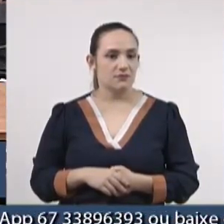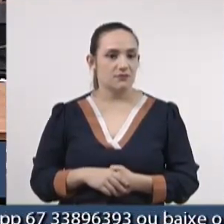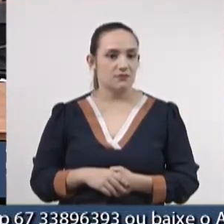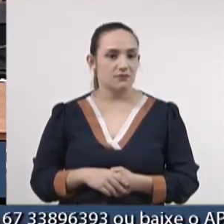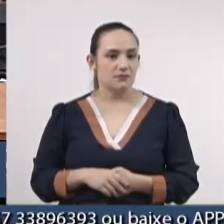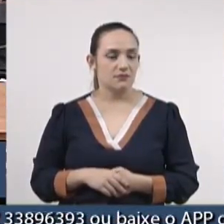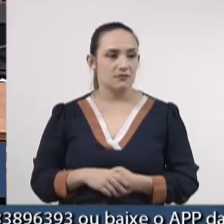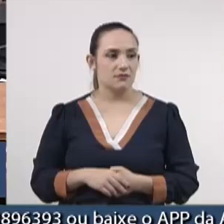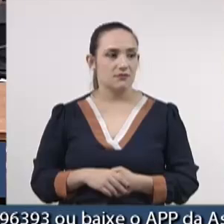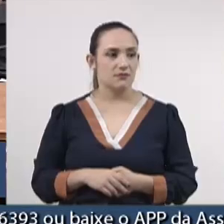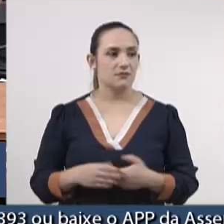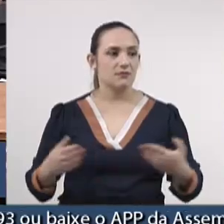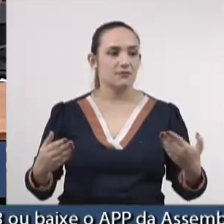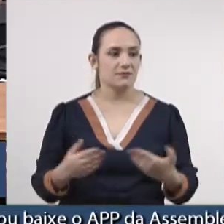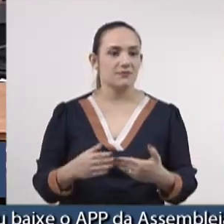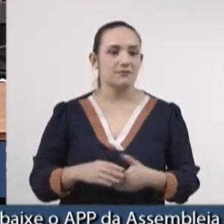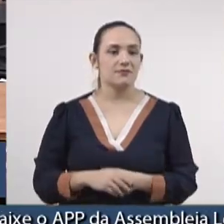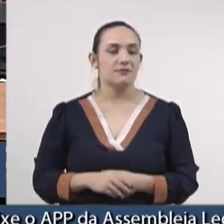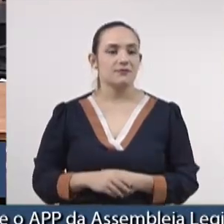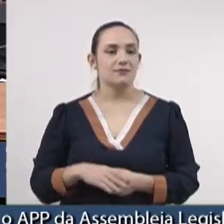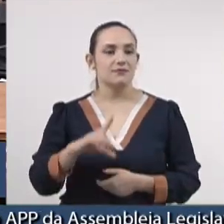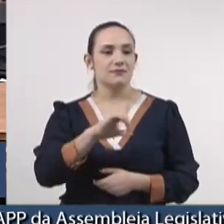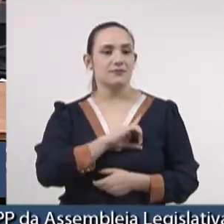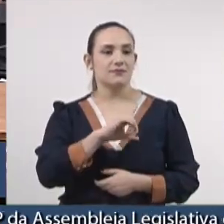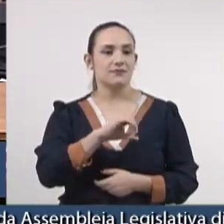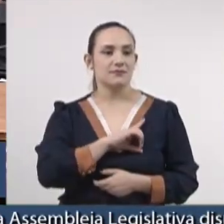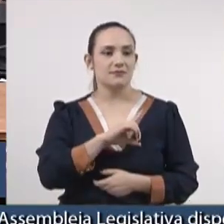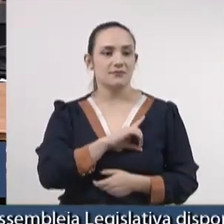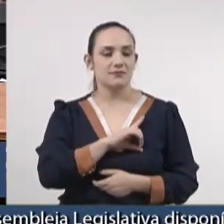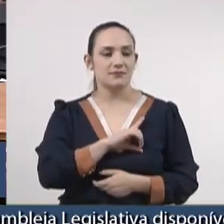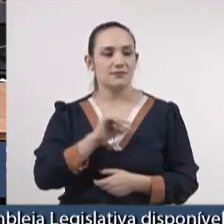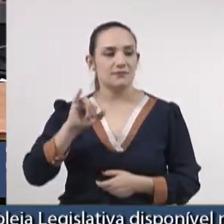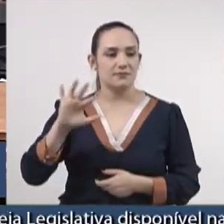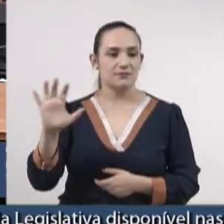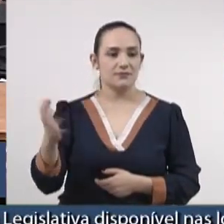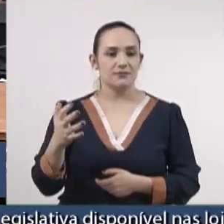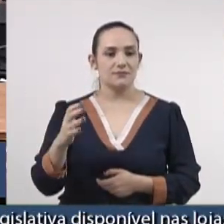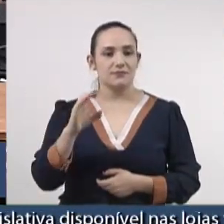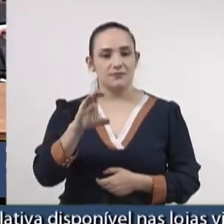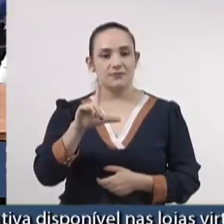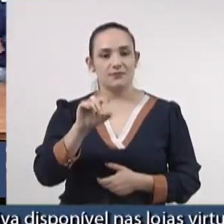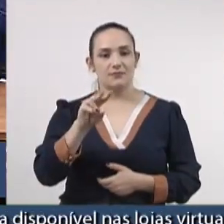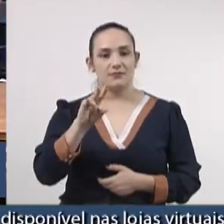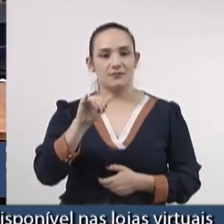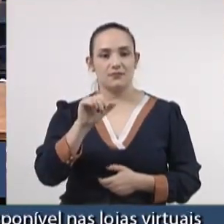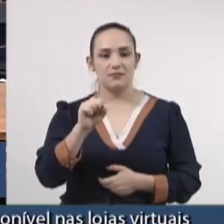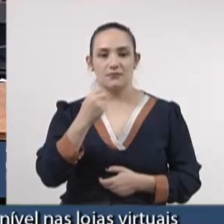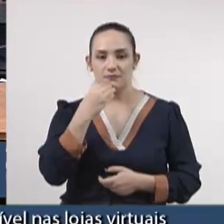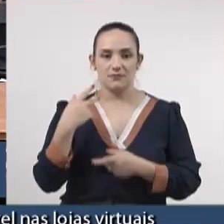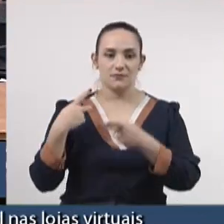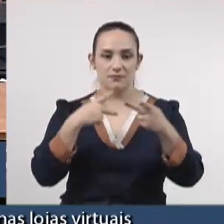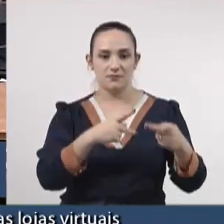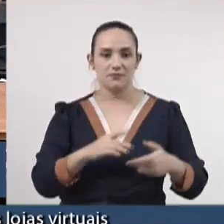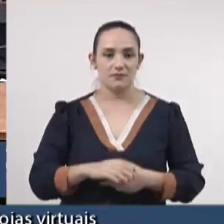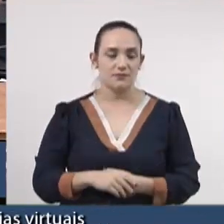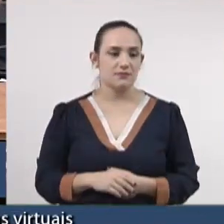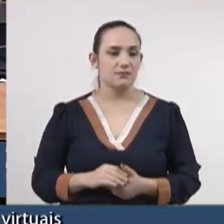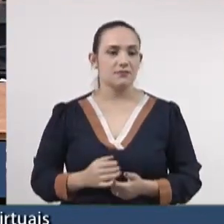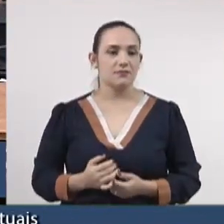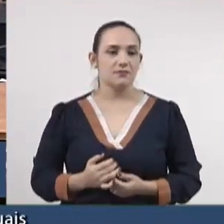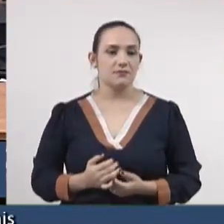com a palavra ser delegado da Receita Federal Clóvis Ribeiro Cintra Melo seja bem-vindo